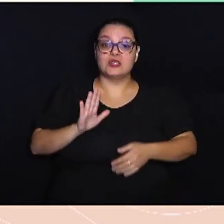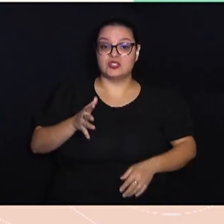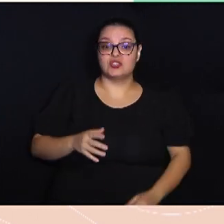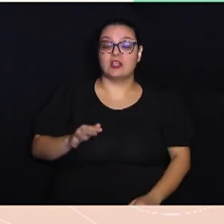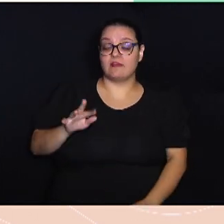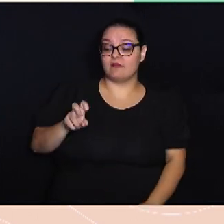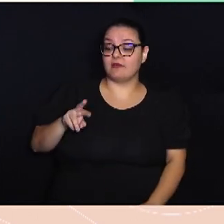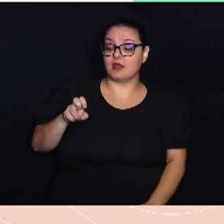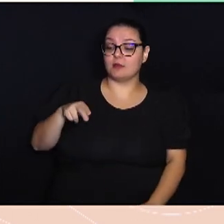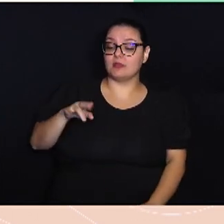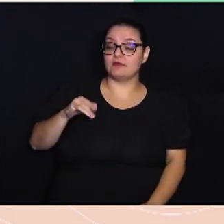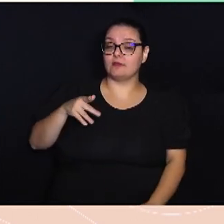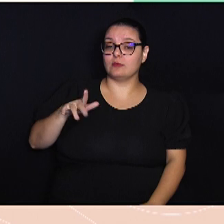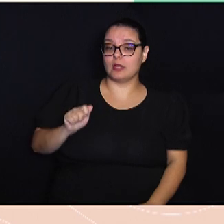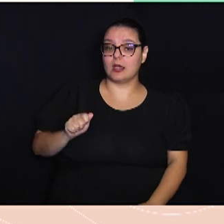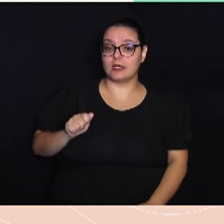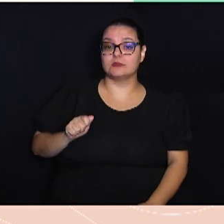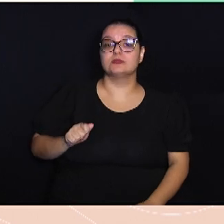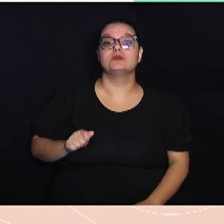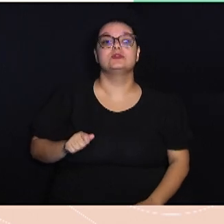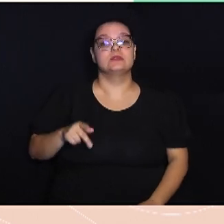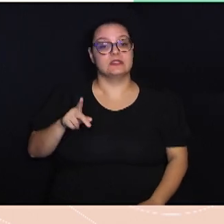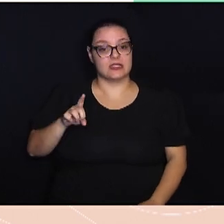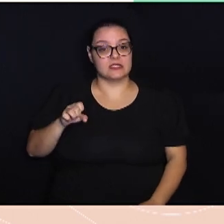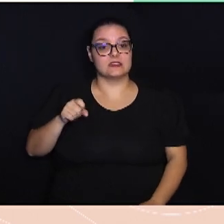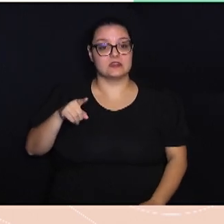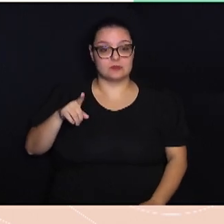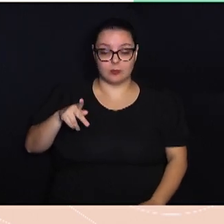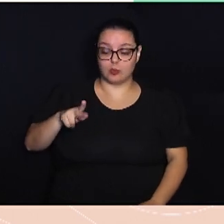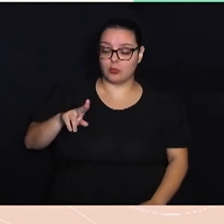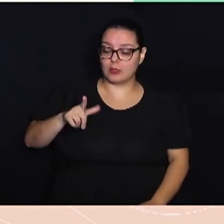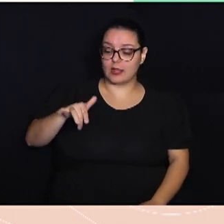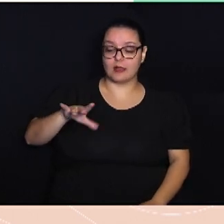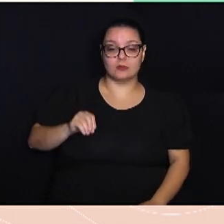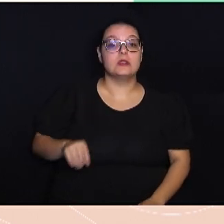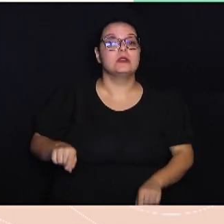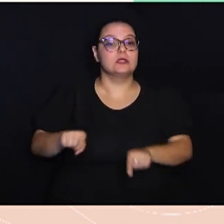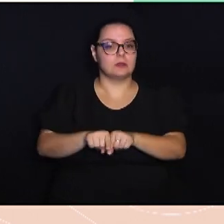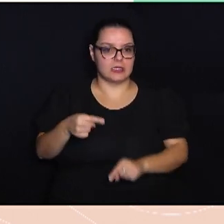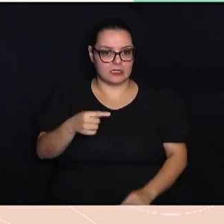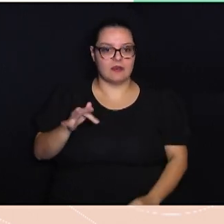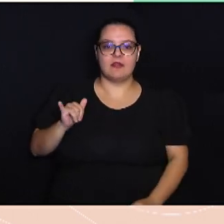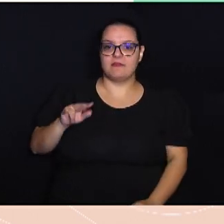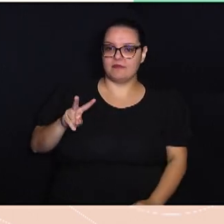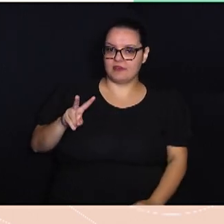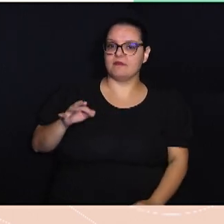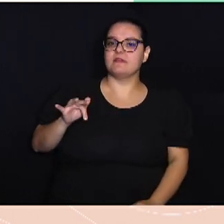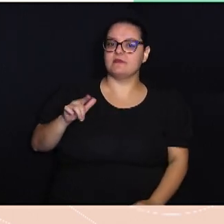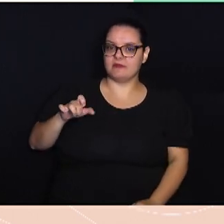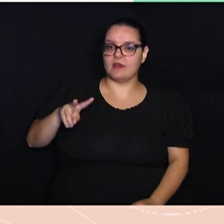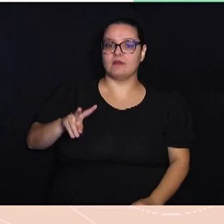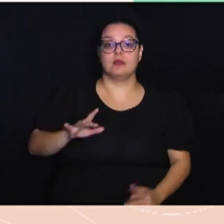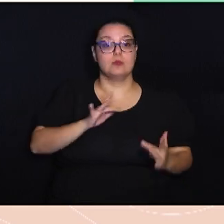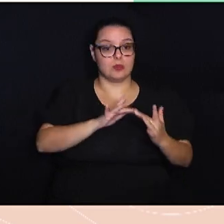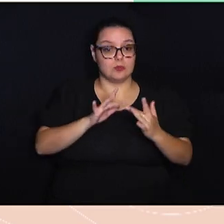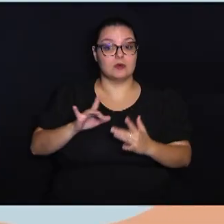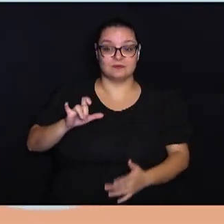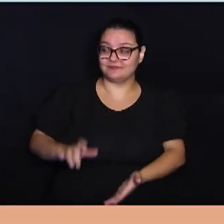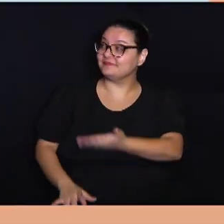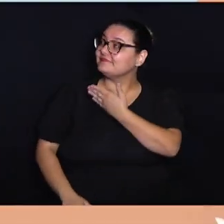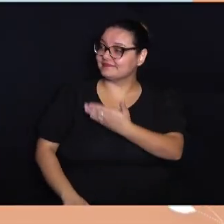caro. Então, por isso que é importante o consumidor estar sempre fazendo pesquisa, porque mesmo num cenário de aumento no preço do dólar